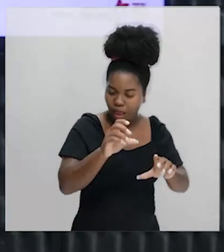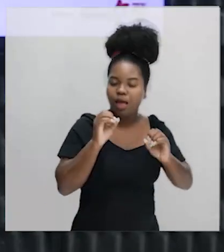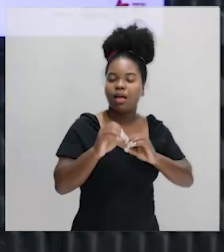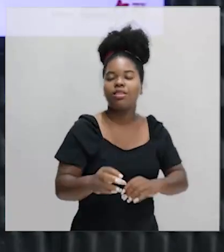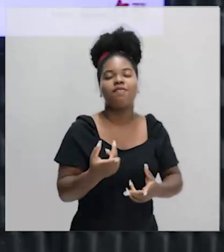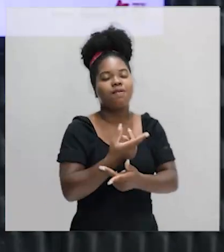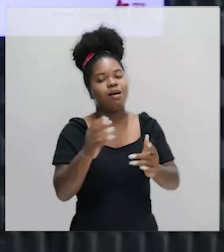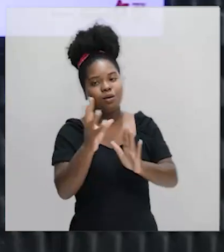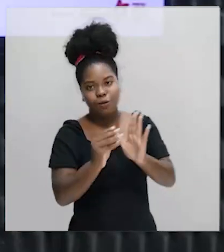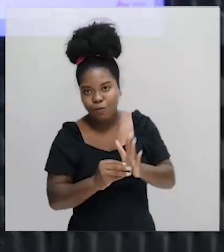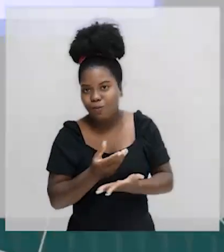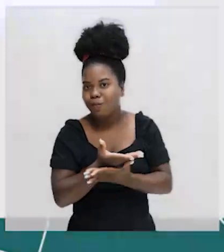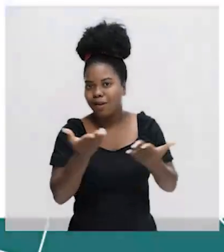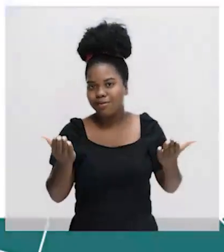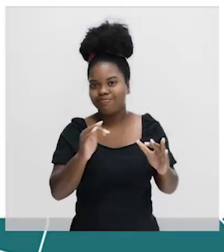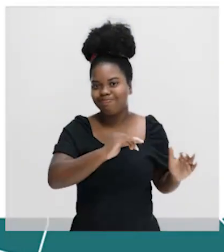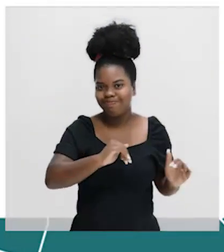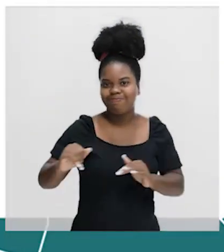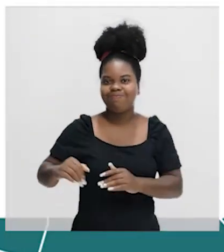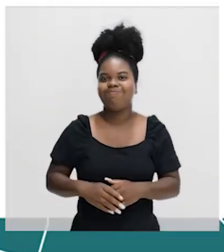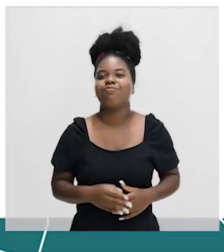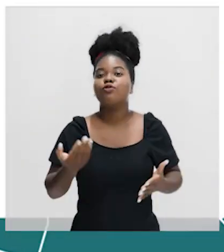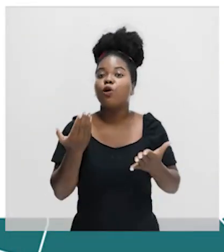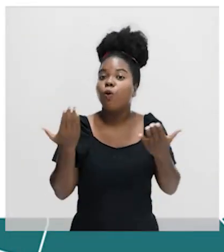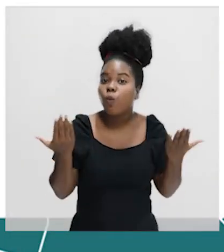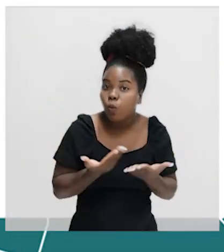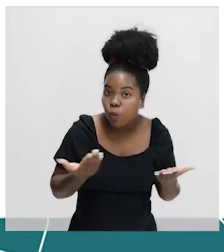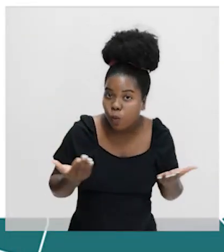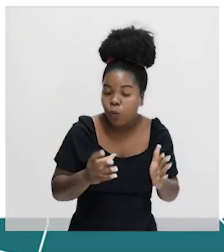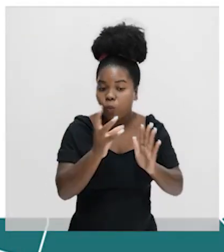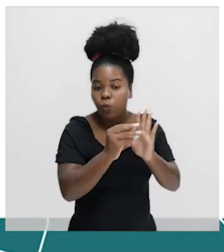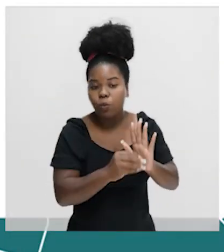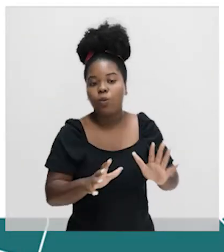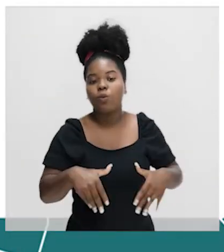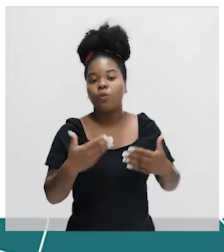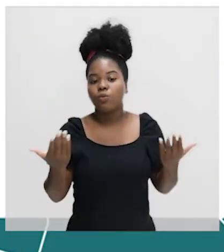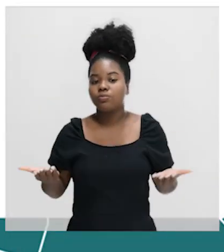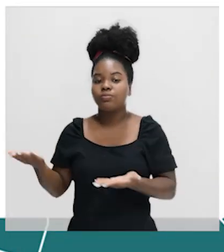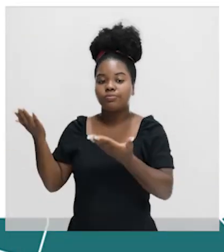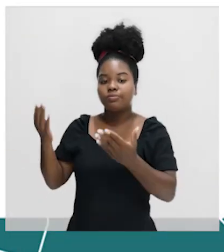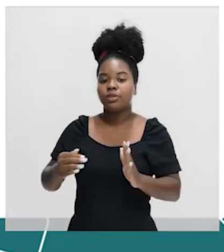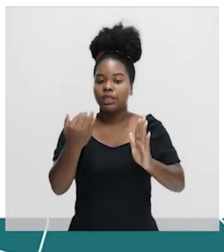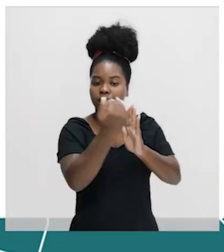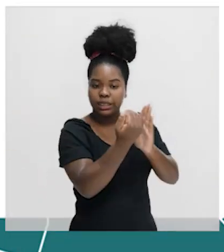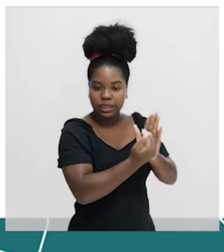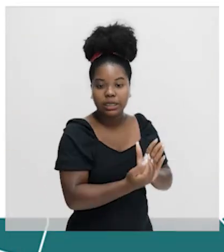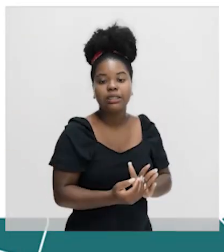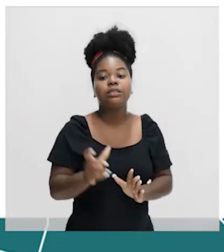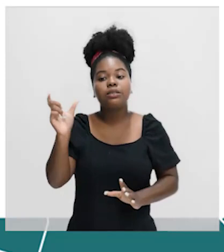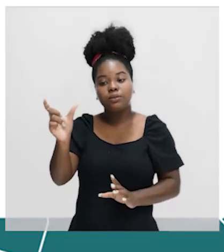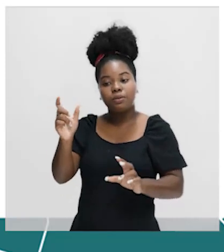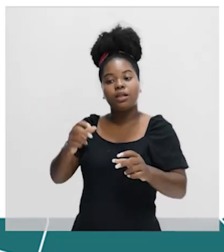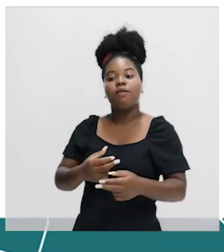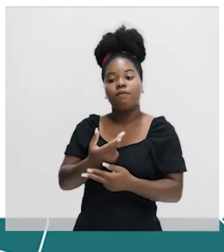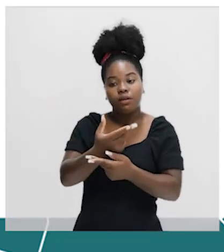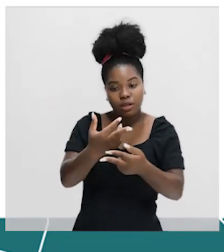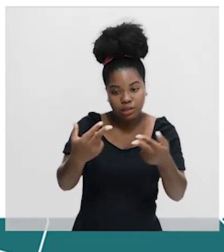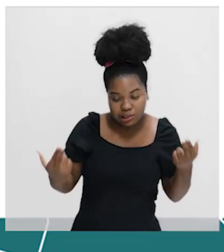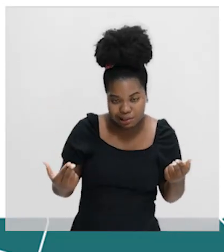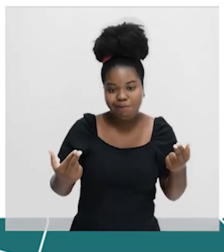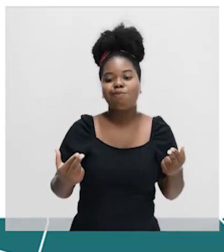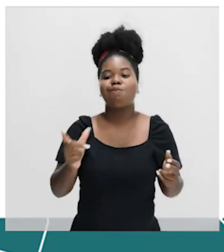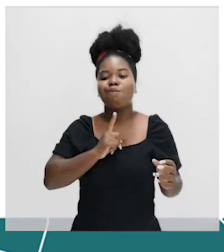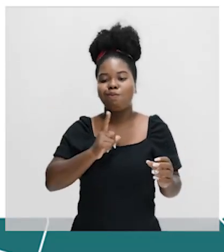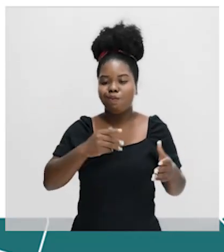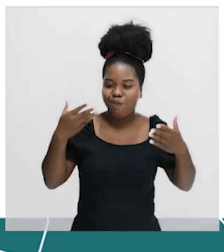muito conteúdo para vocês. Na aula de hoje vamos falar sobre classe de palavras variáveis. No caso, trataremos sobre